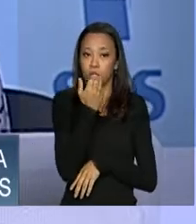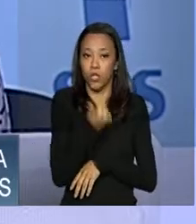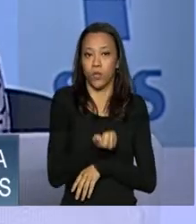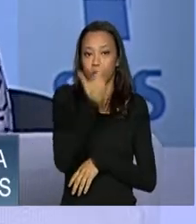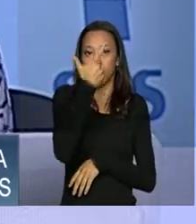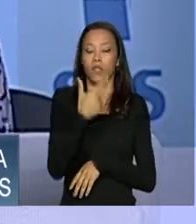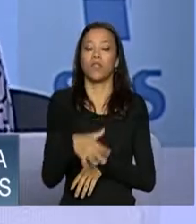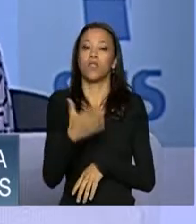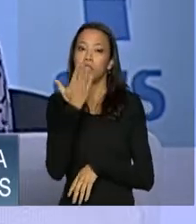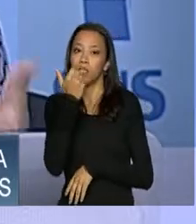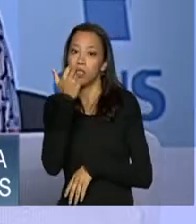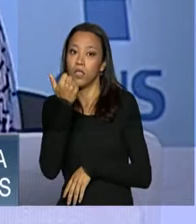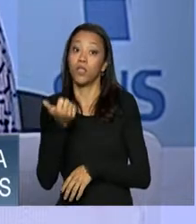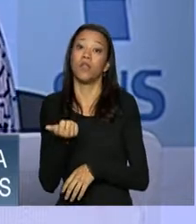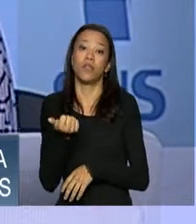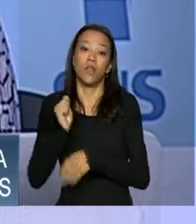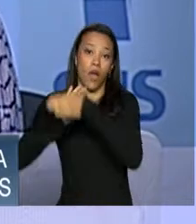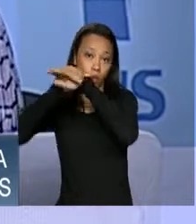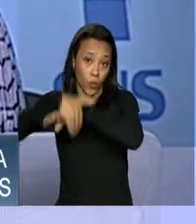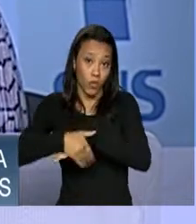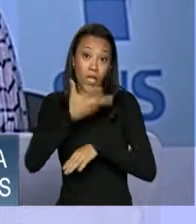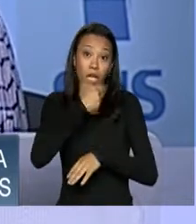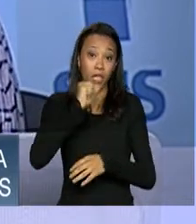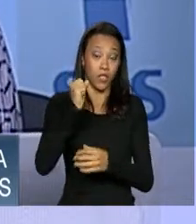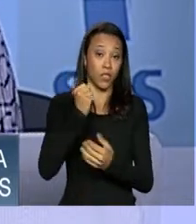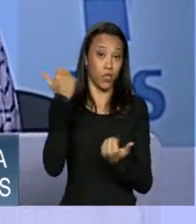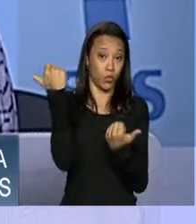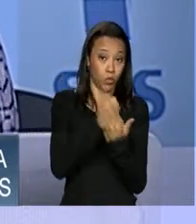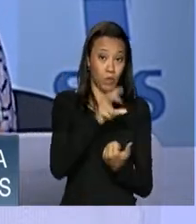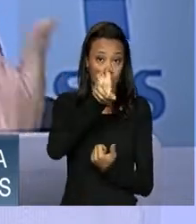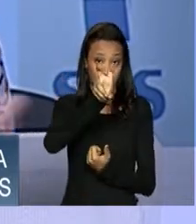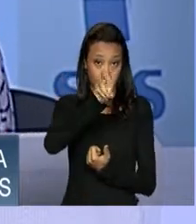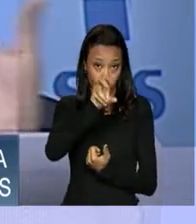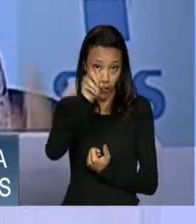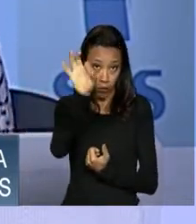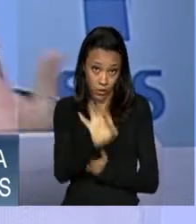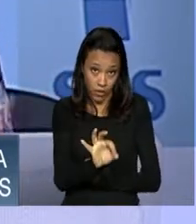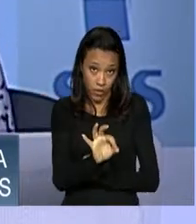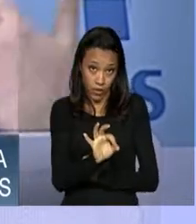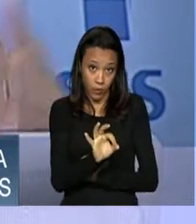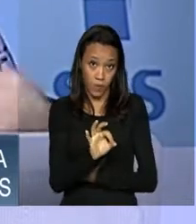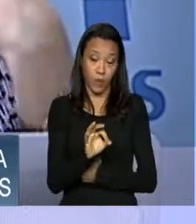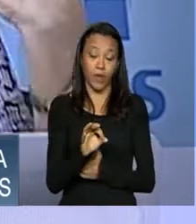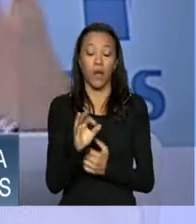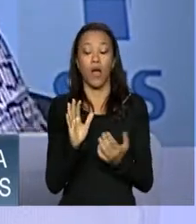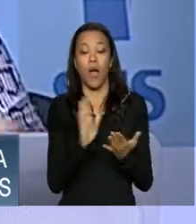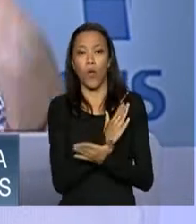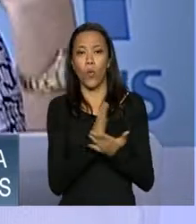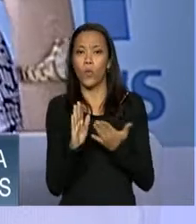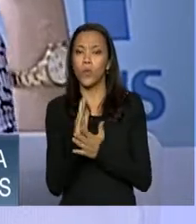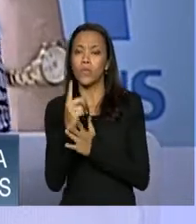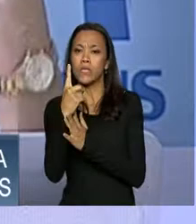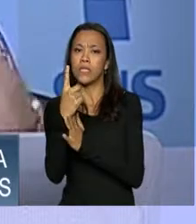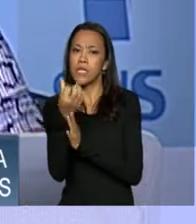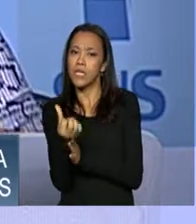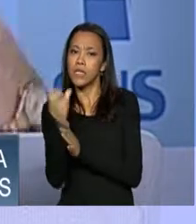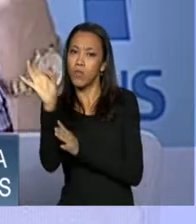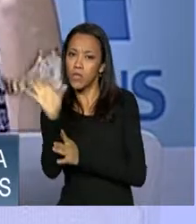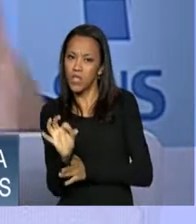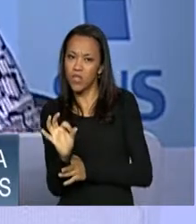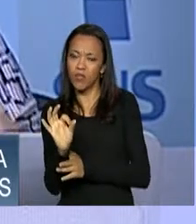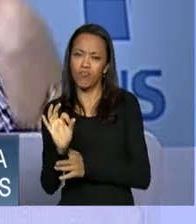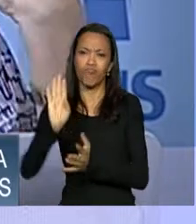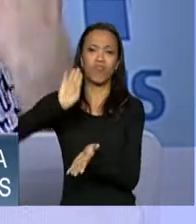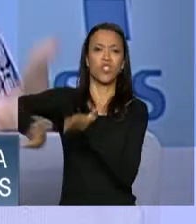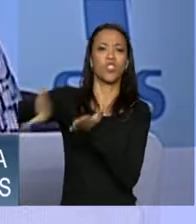nós calculamos quem substitui 50%. 16% pula, substitui, troca por